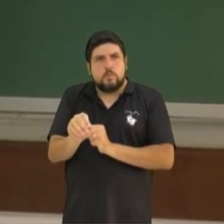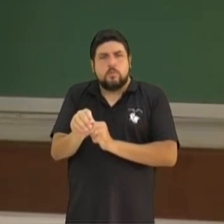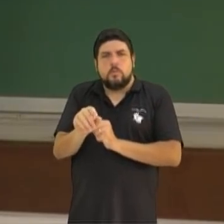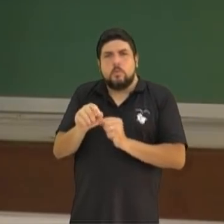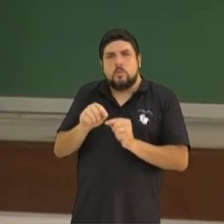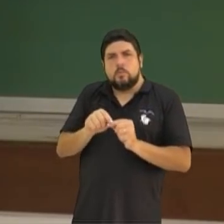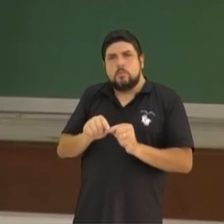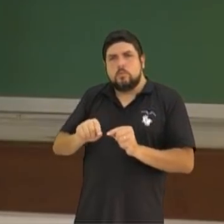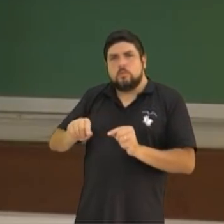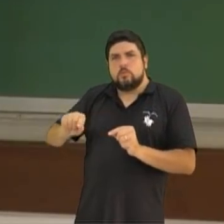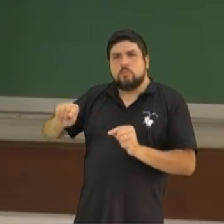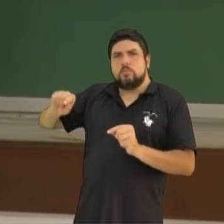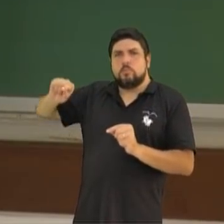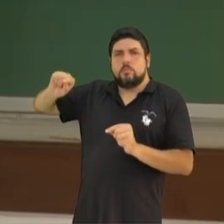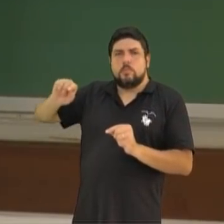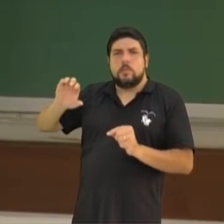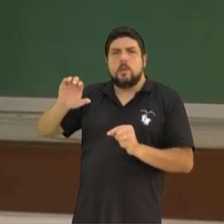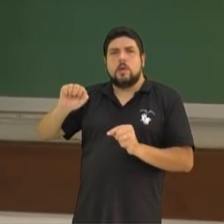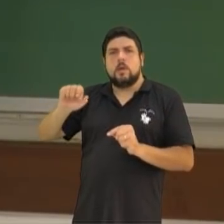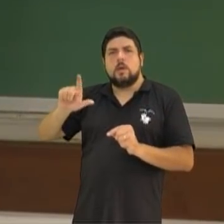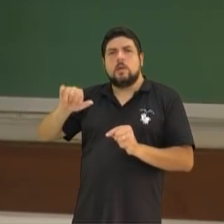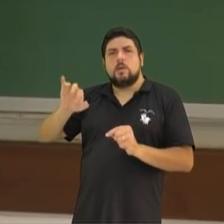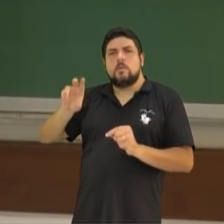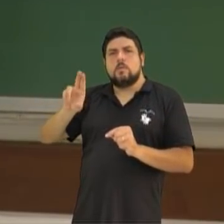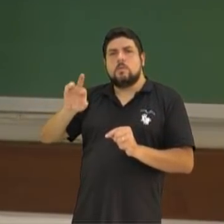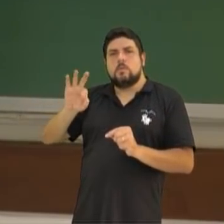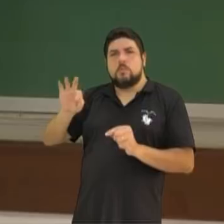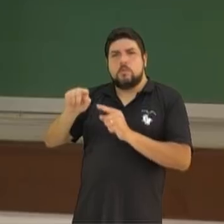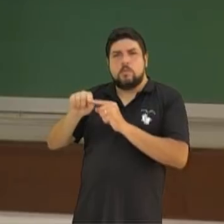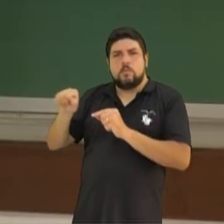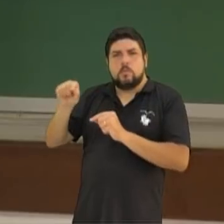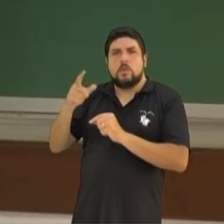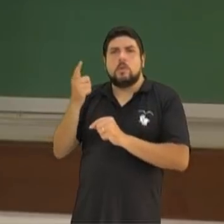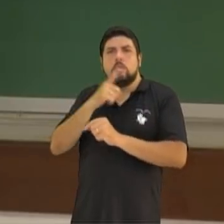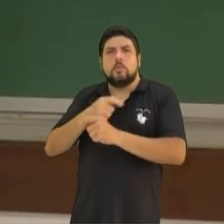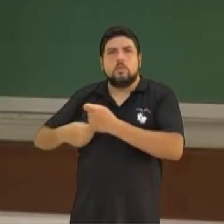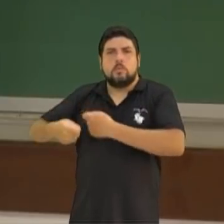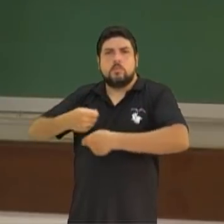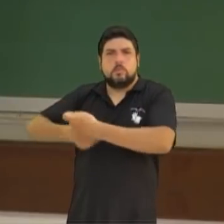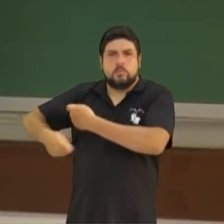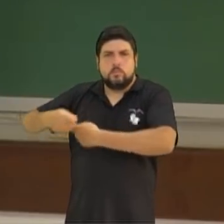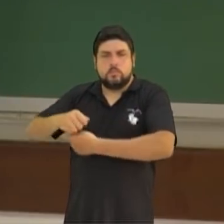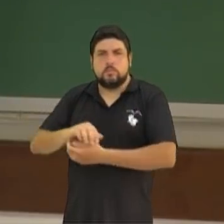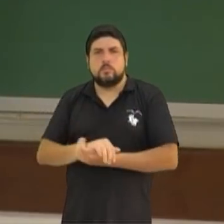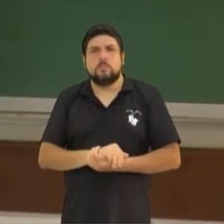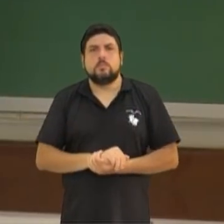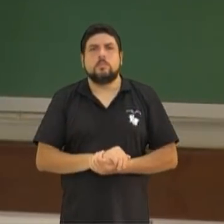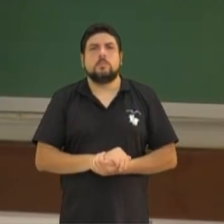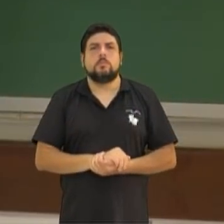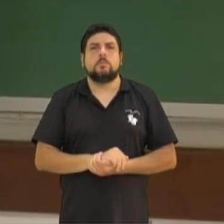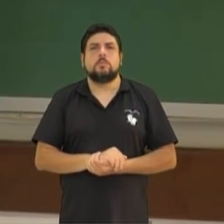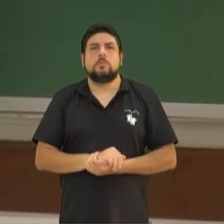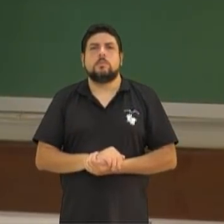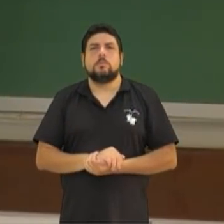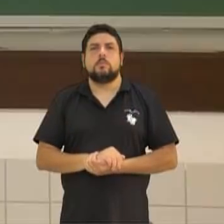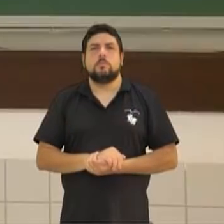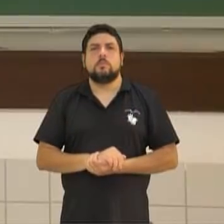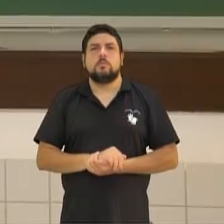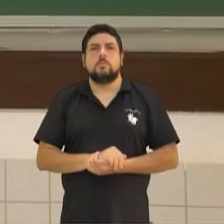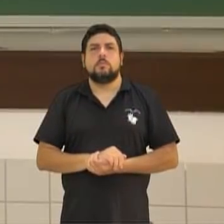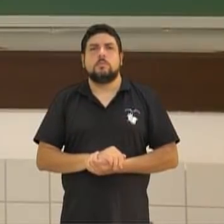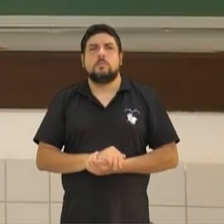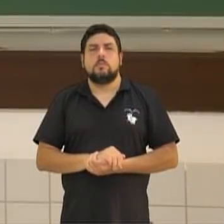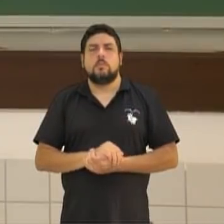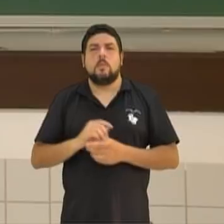Calicut, onde ele faz todo esse comércio e adquire toda essa riqueza. Logo depois, você vai ter